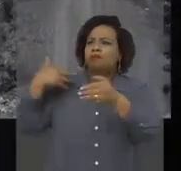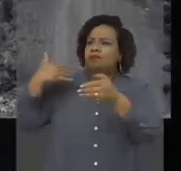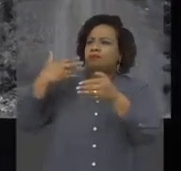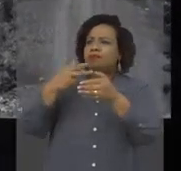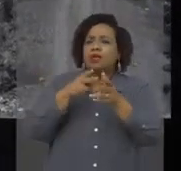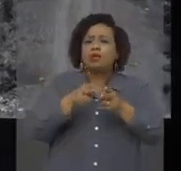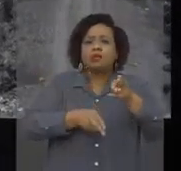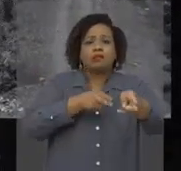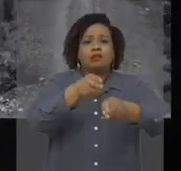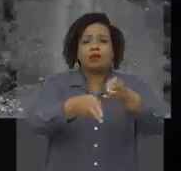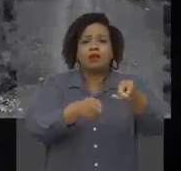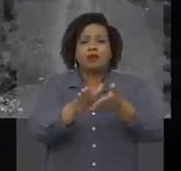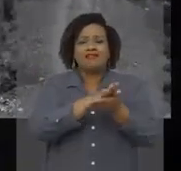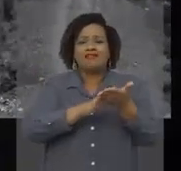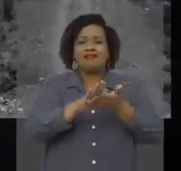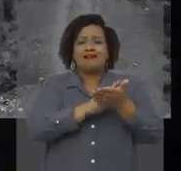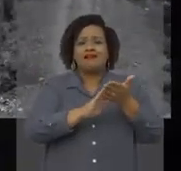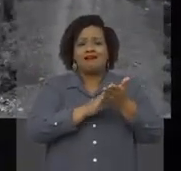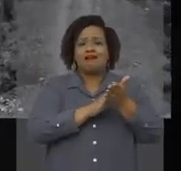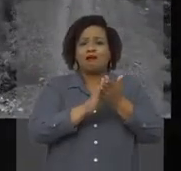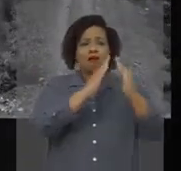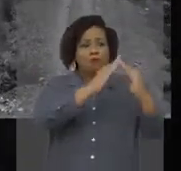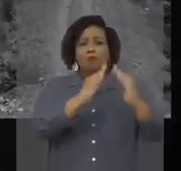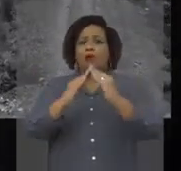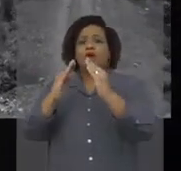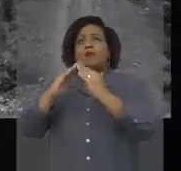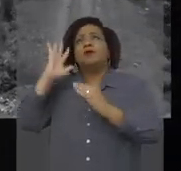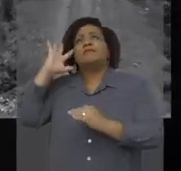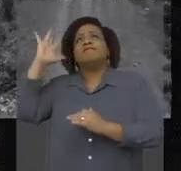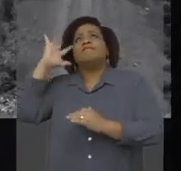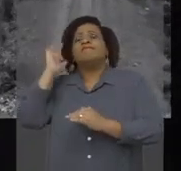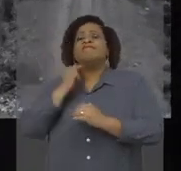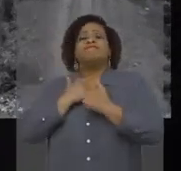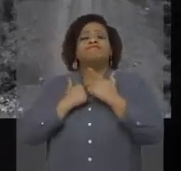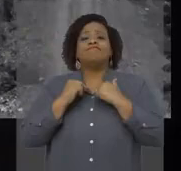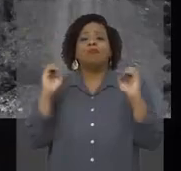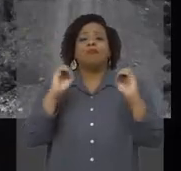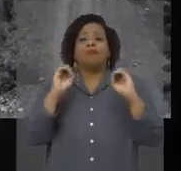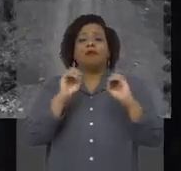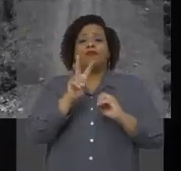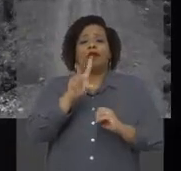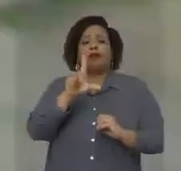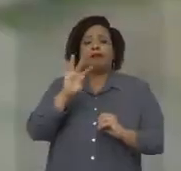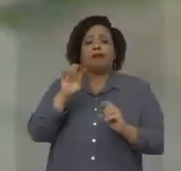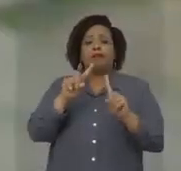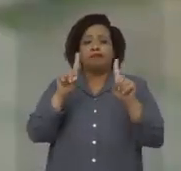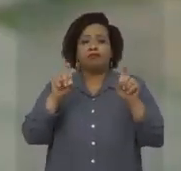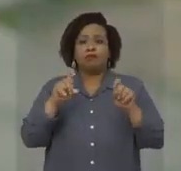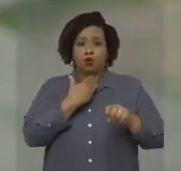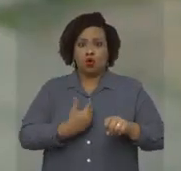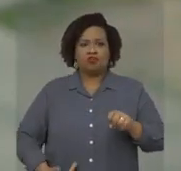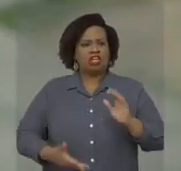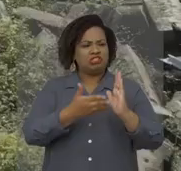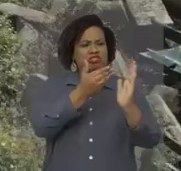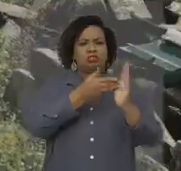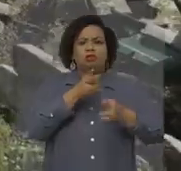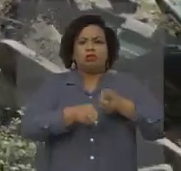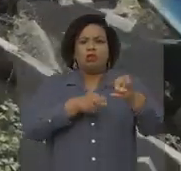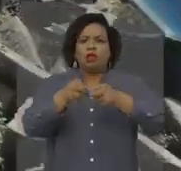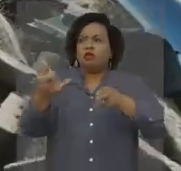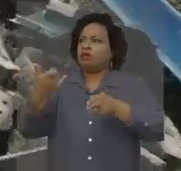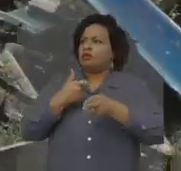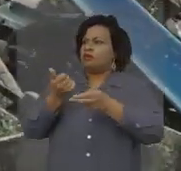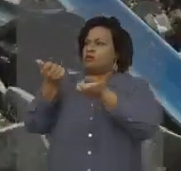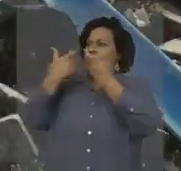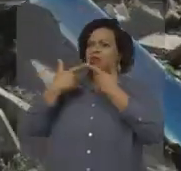Mais de um ano sem o trem do subúrbio. Os moradores nem sonham com a chegada do VLT. O governo do estado tirou o trem, não